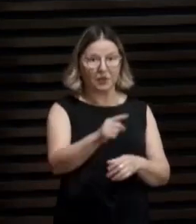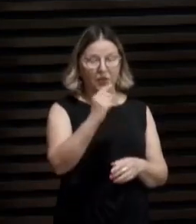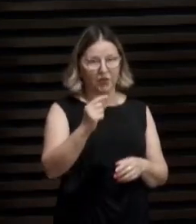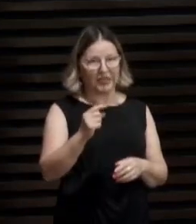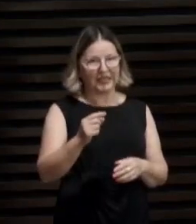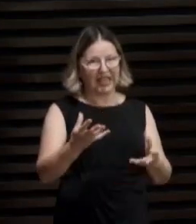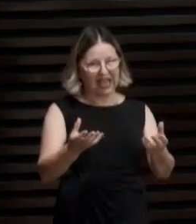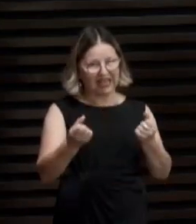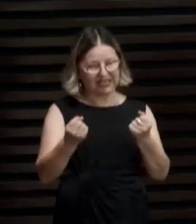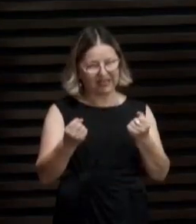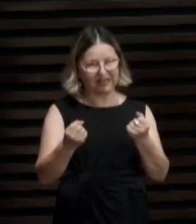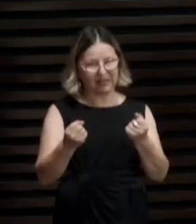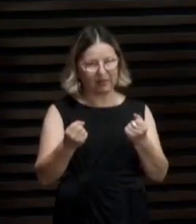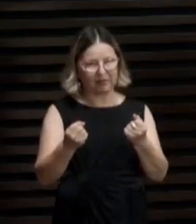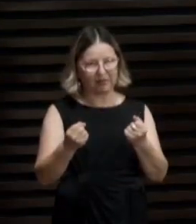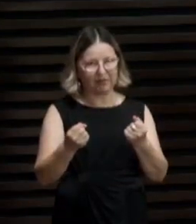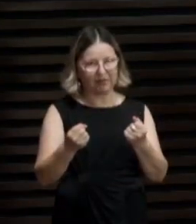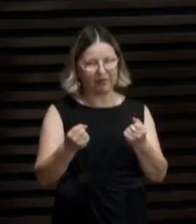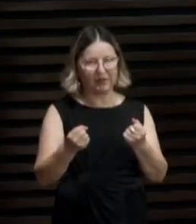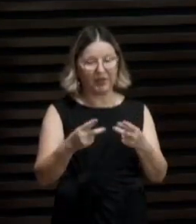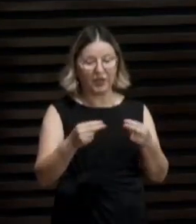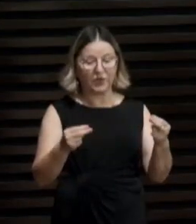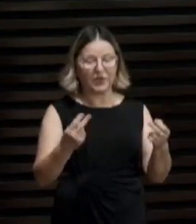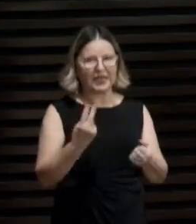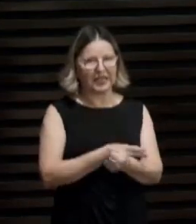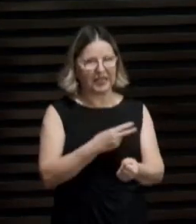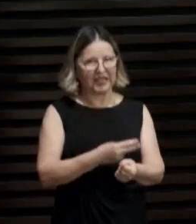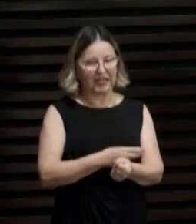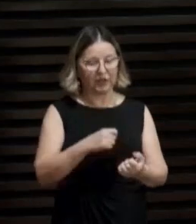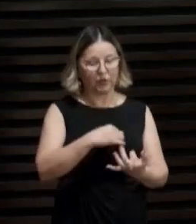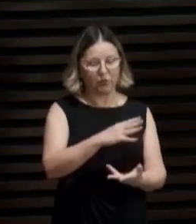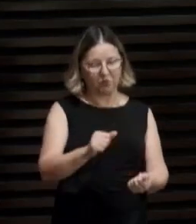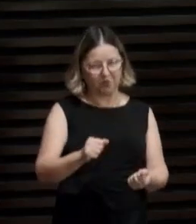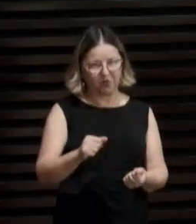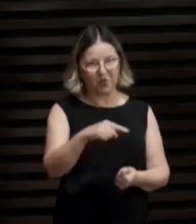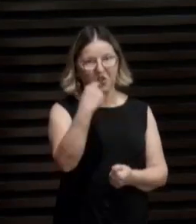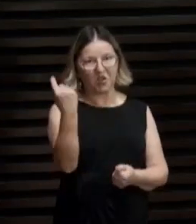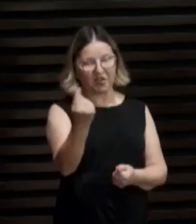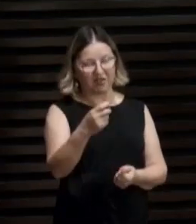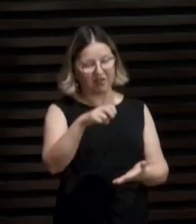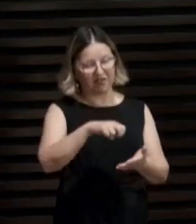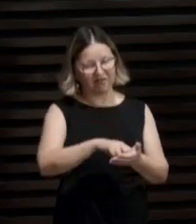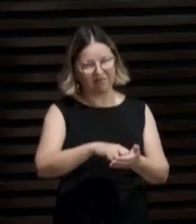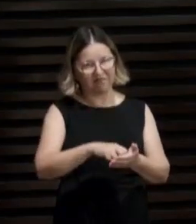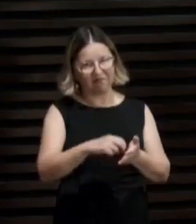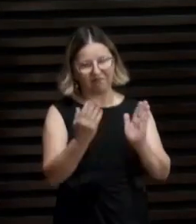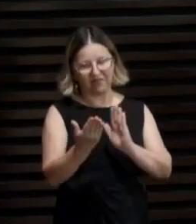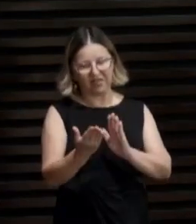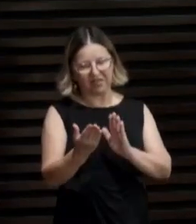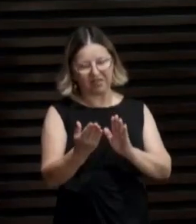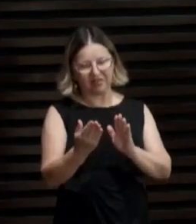pregação do mundo, nós estamos nos prostrando diante de